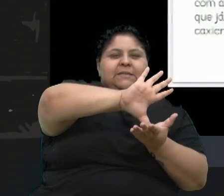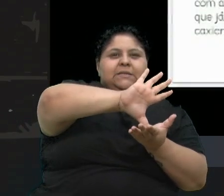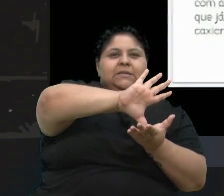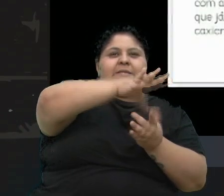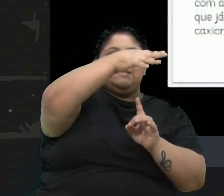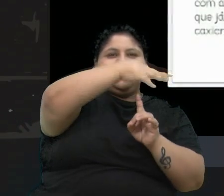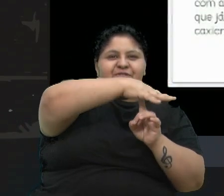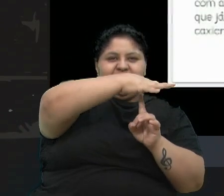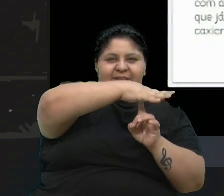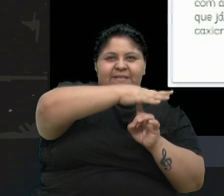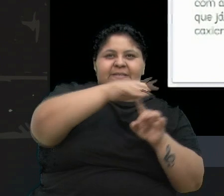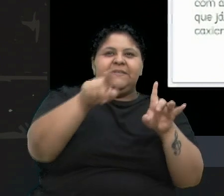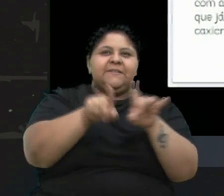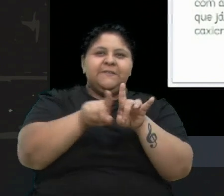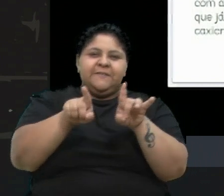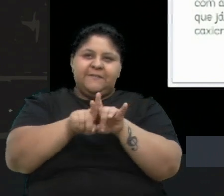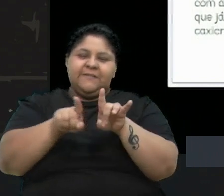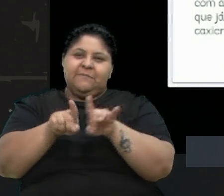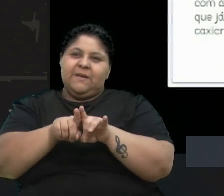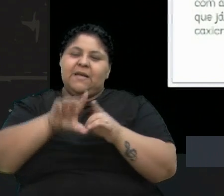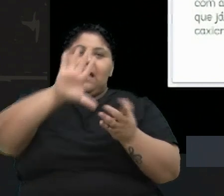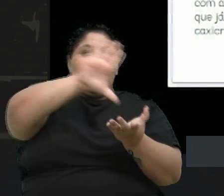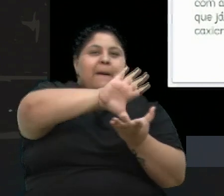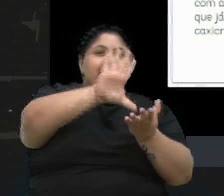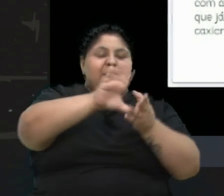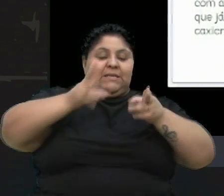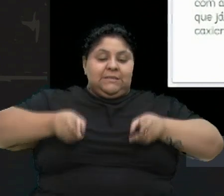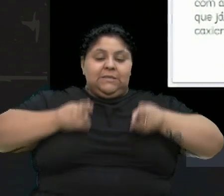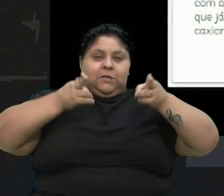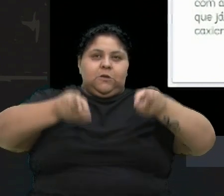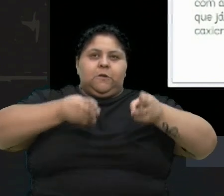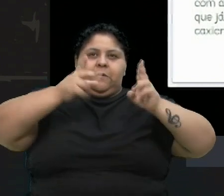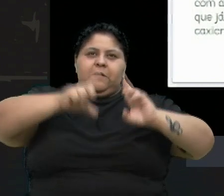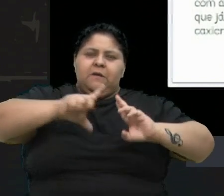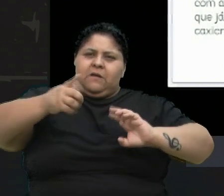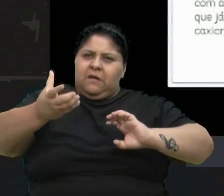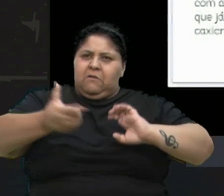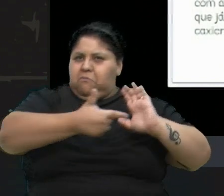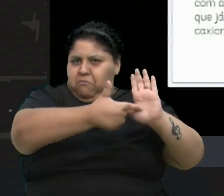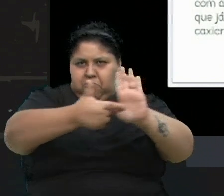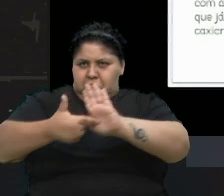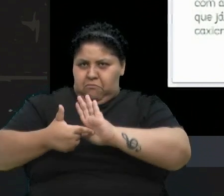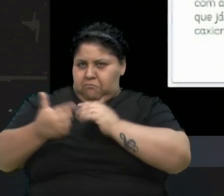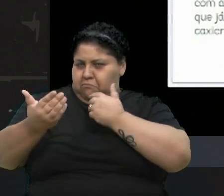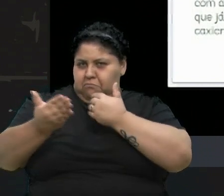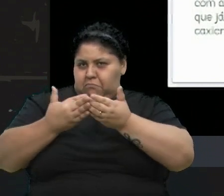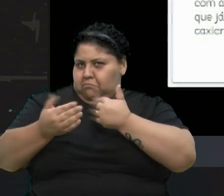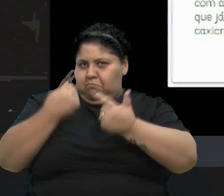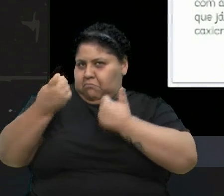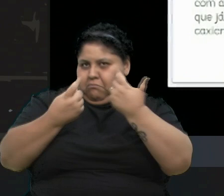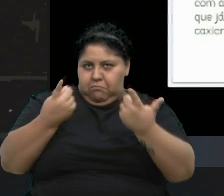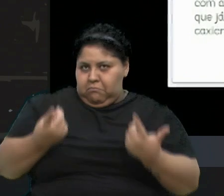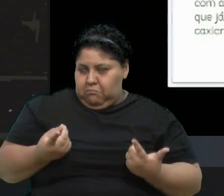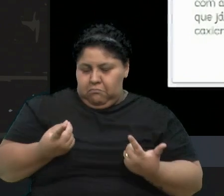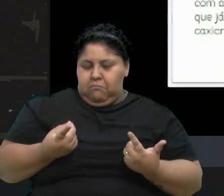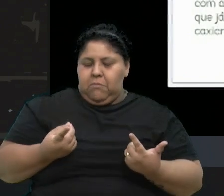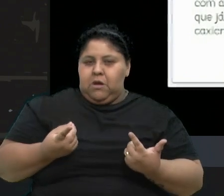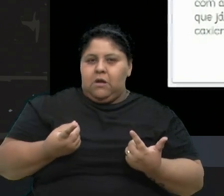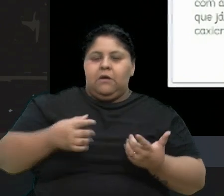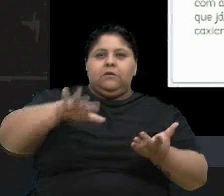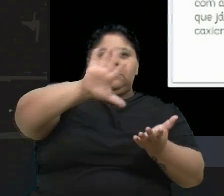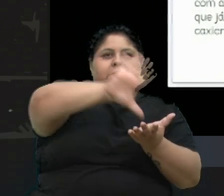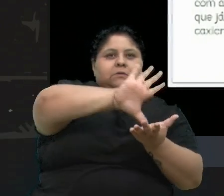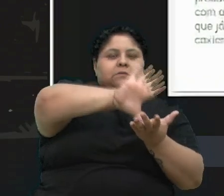também a Praça do Trem, e eu quero mostrar algumas situações que acontecem. A situação da Praça das Feiras e